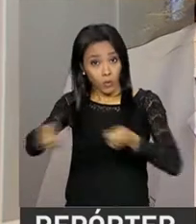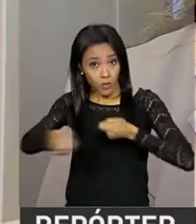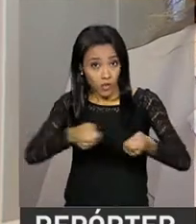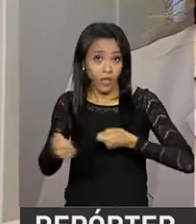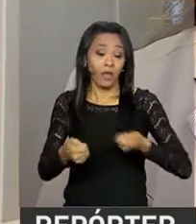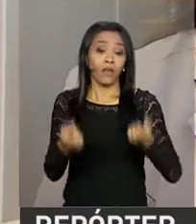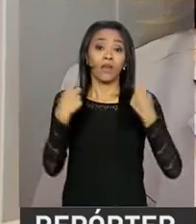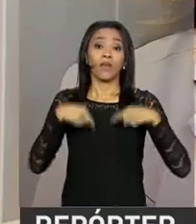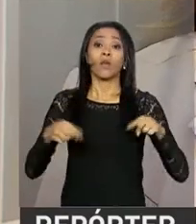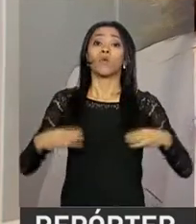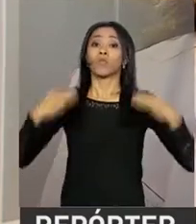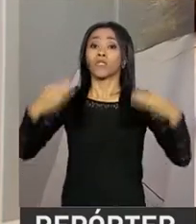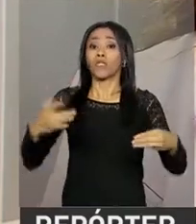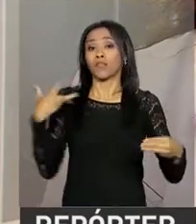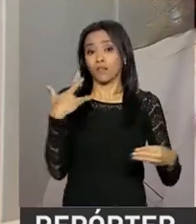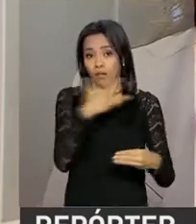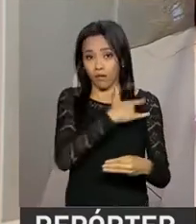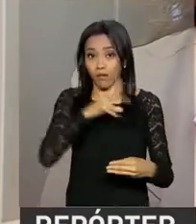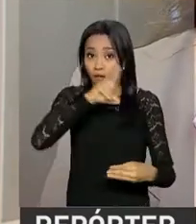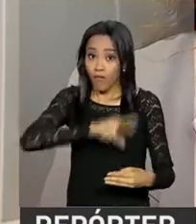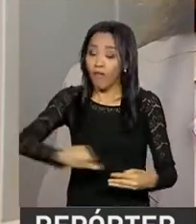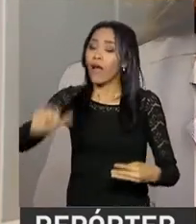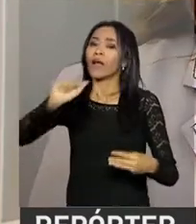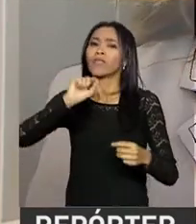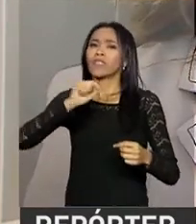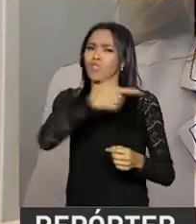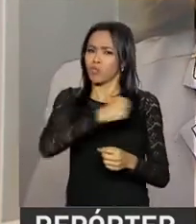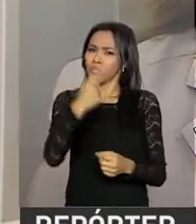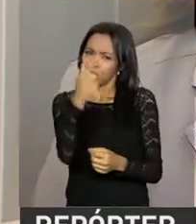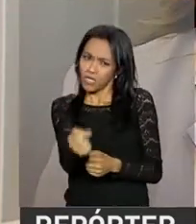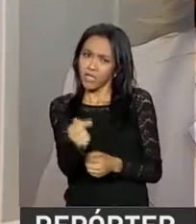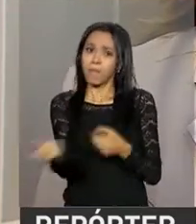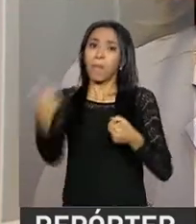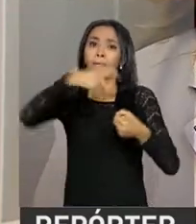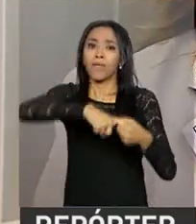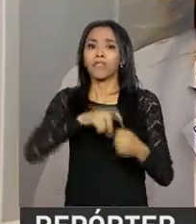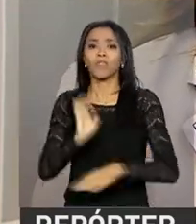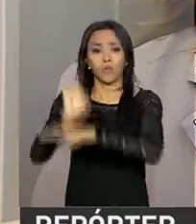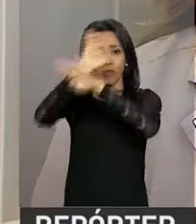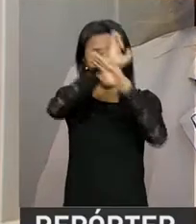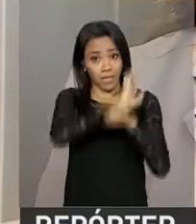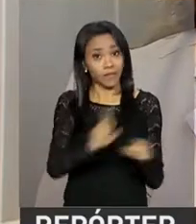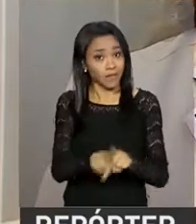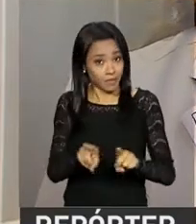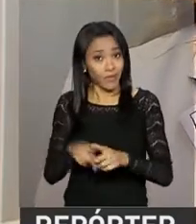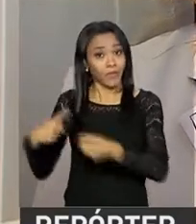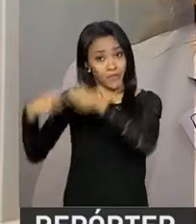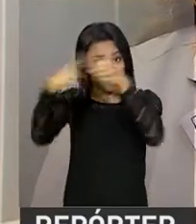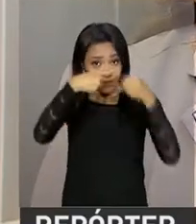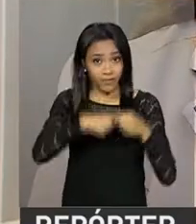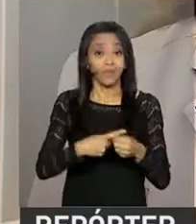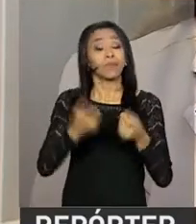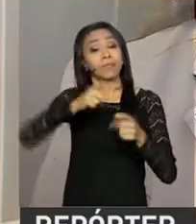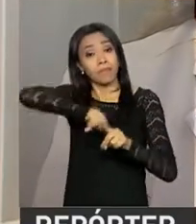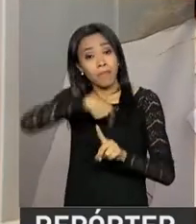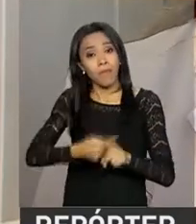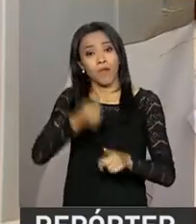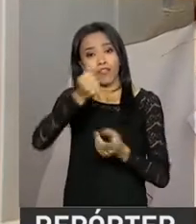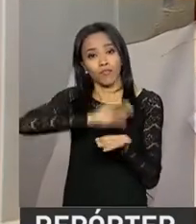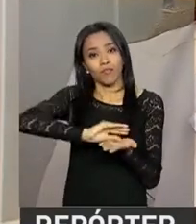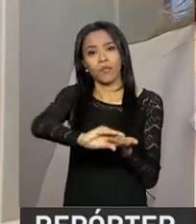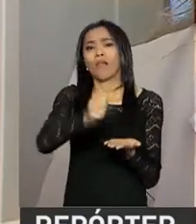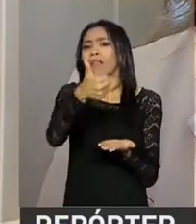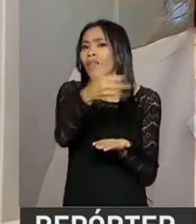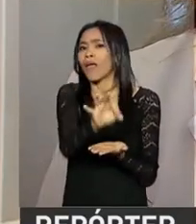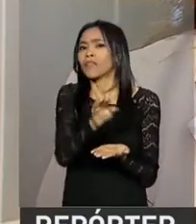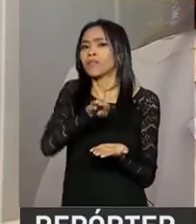da Saúde vai ampliar em 2017 as parcerias com estados e municípios e os investimentos. 10